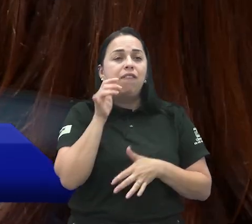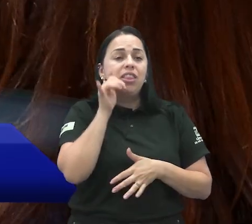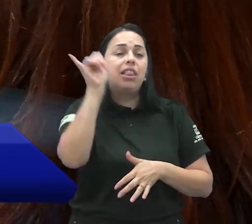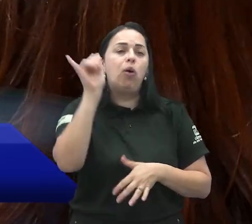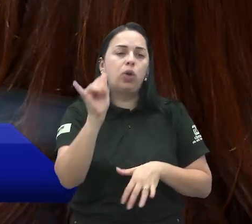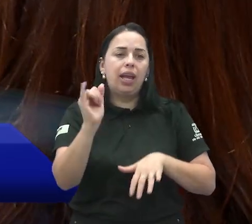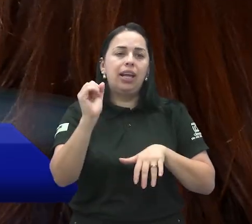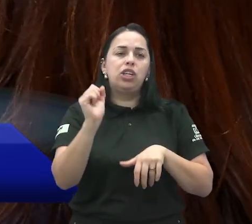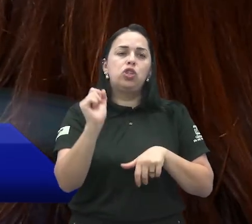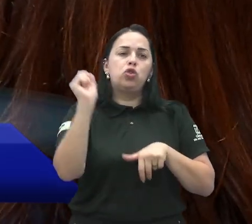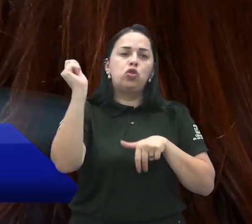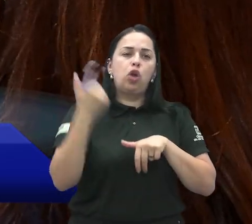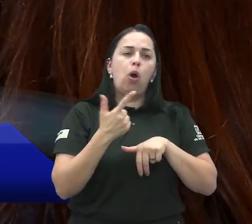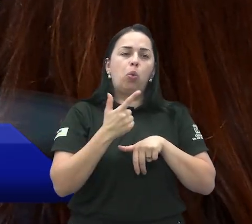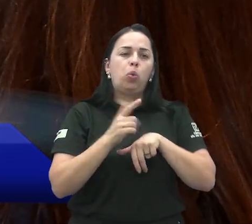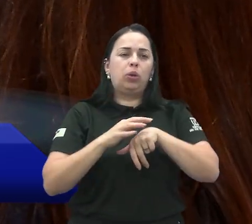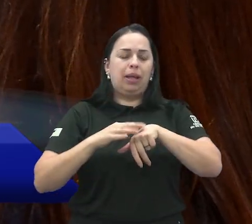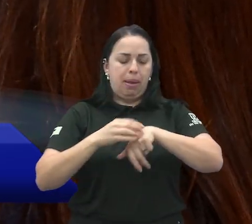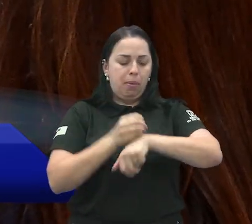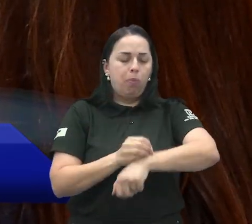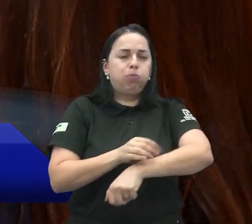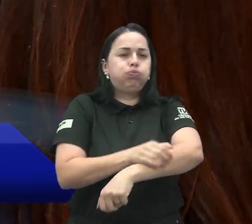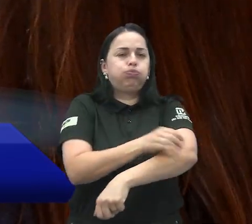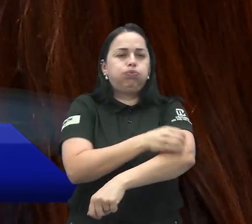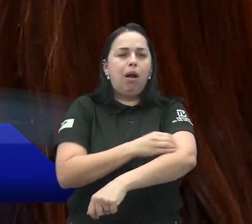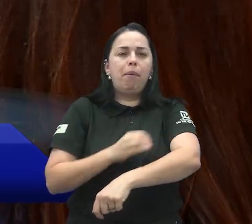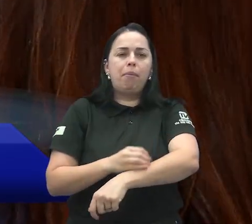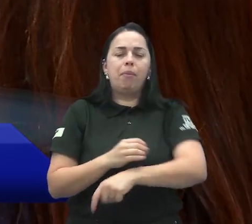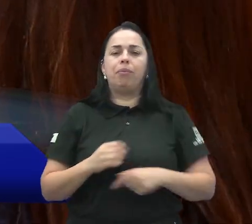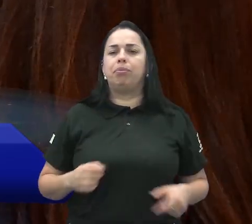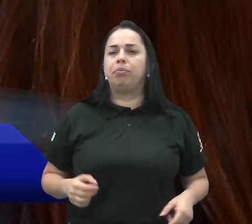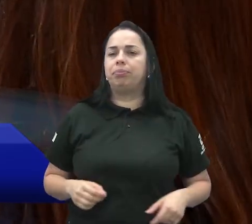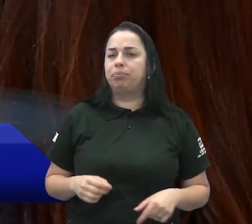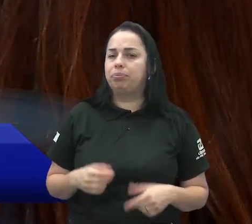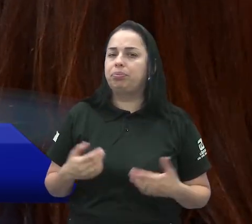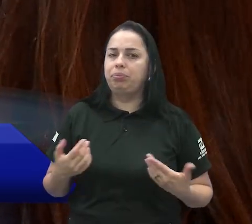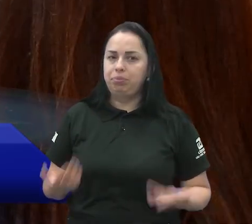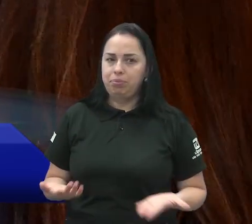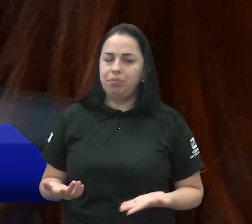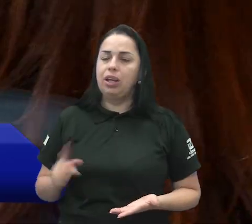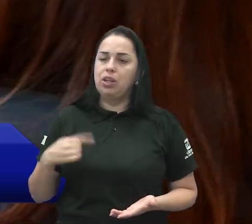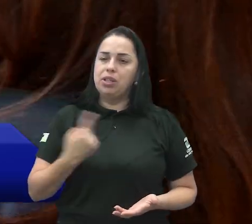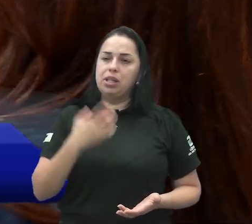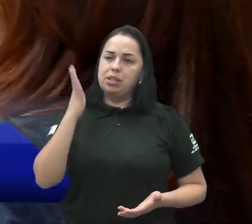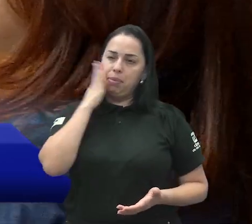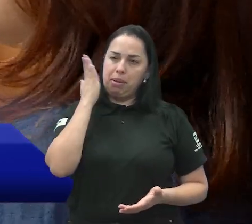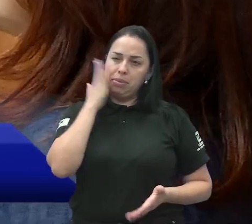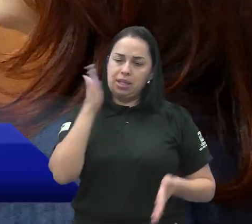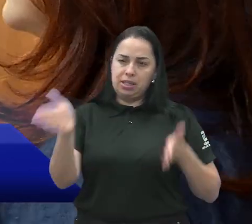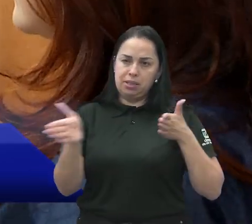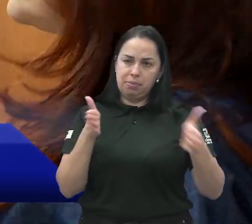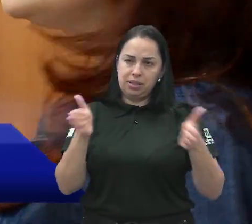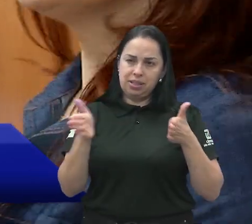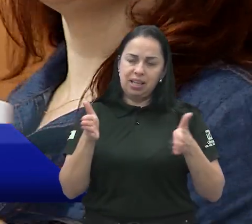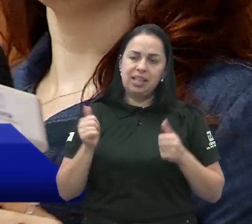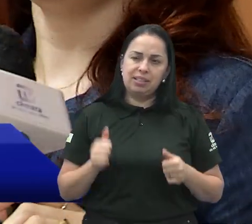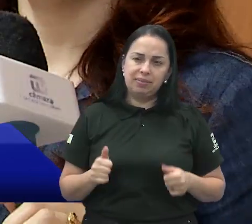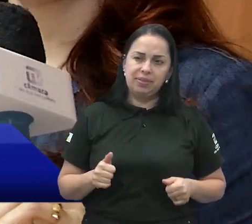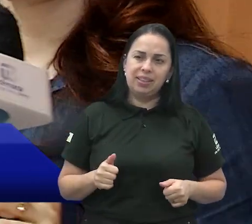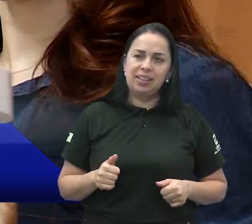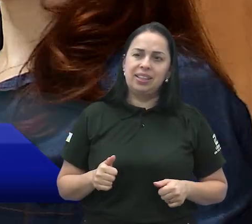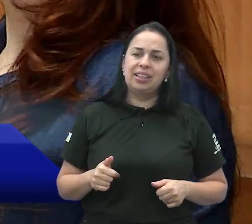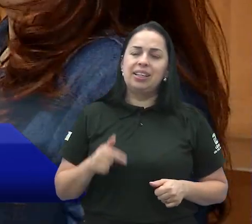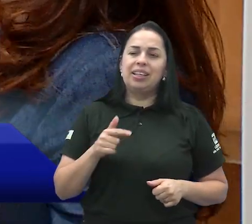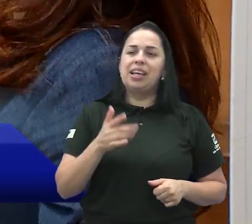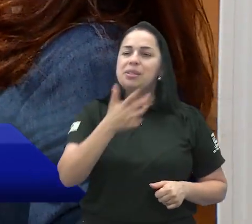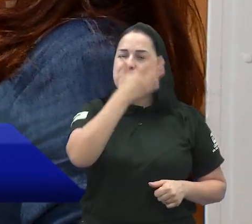para justamente evitar que ocorra a mancha, né, a queimadura pelo limão. A gente sabe que nesse período também